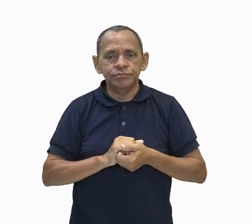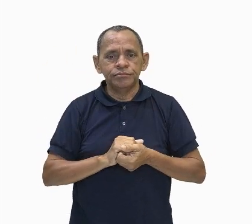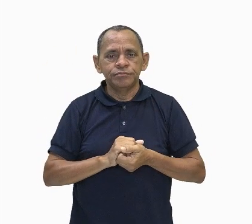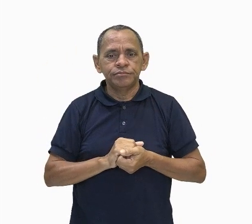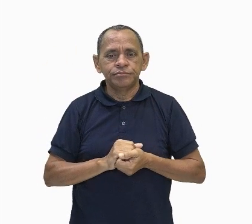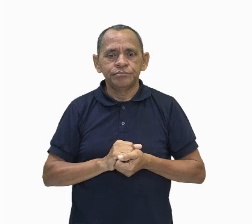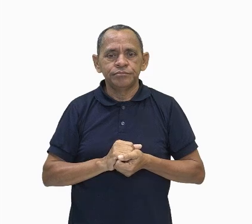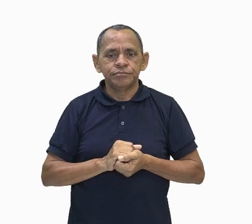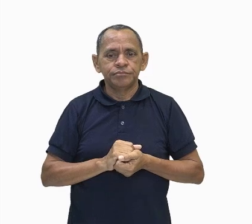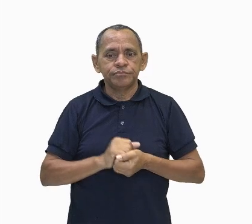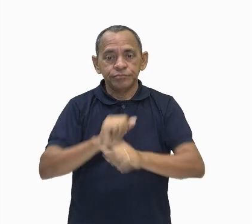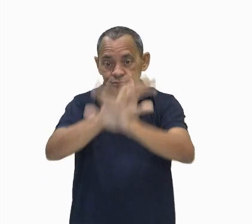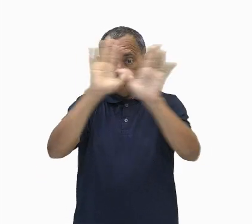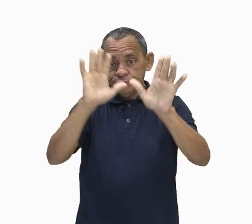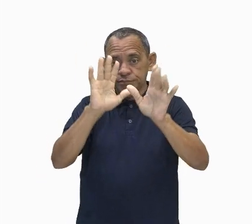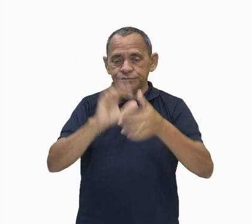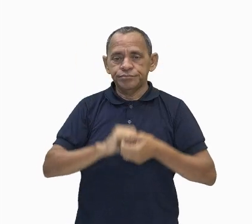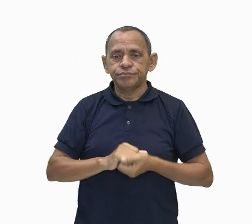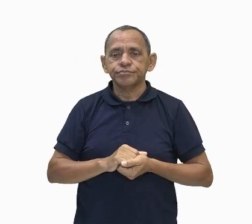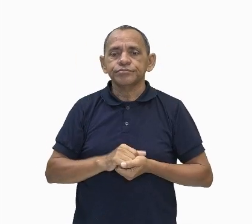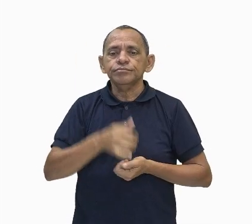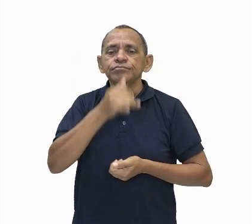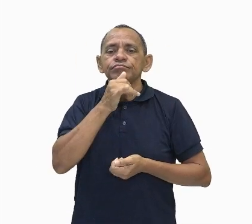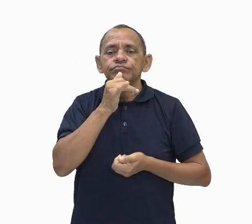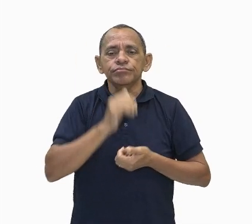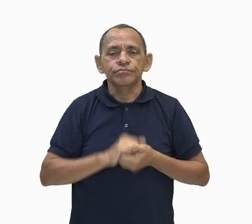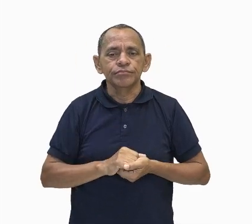claro. Por exemplo, se eu digo